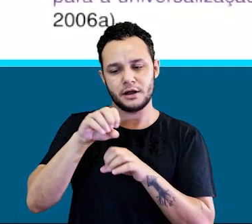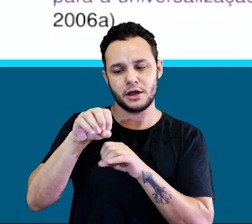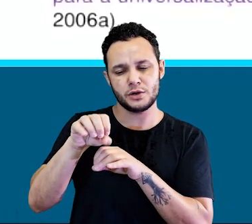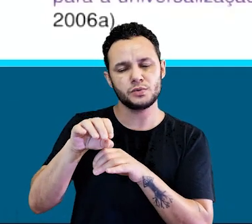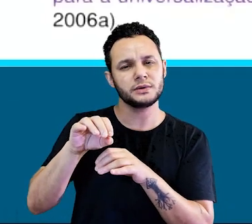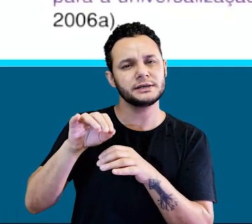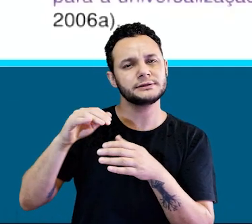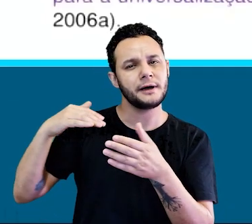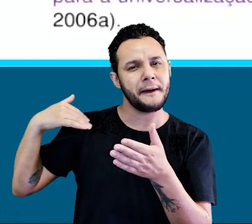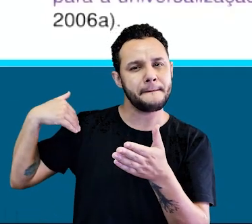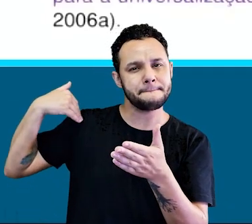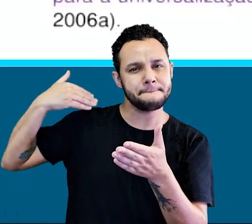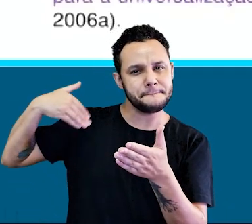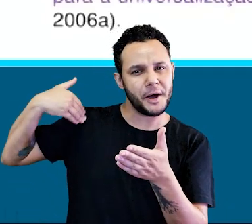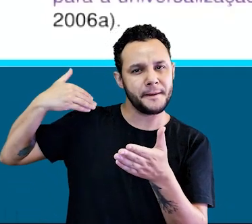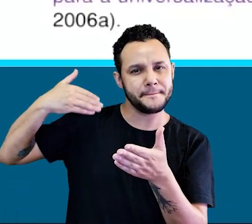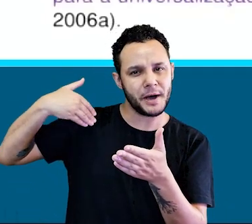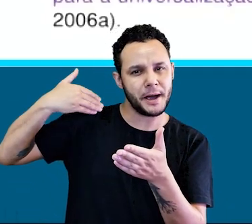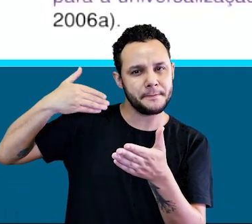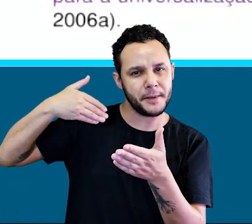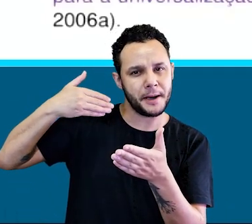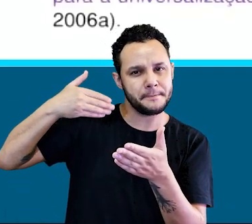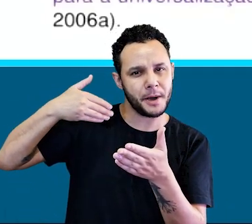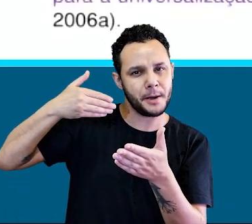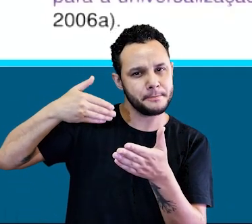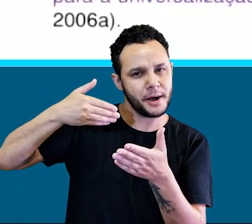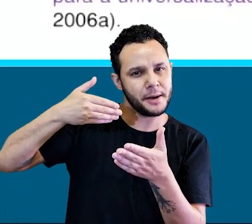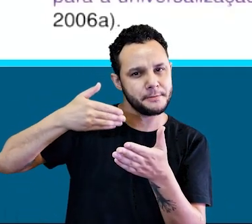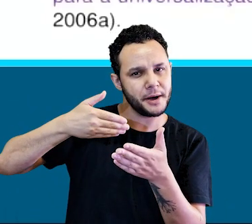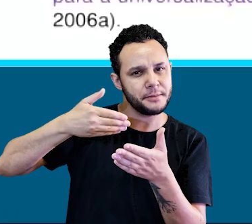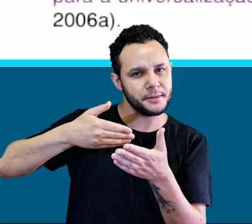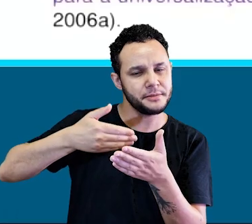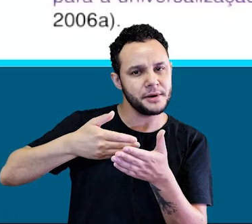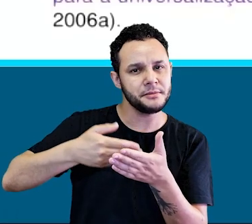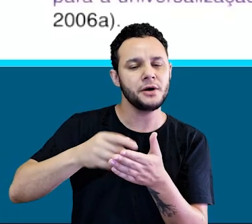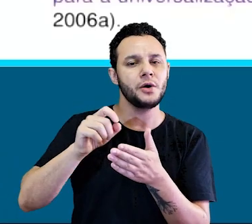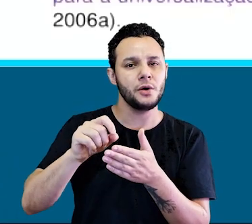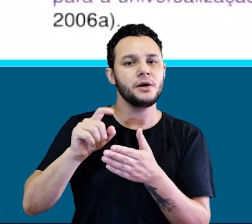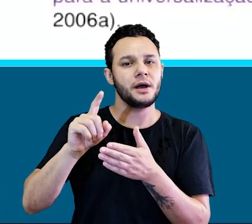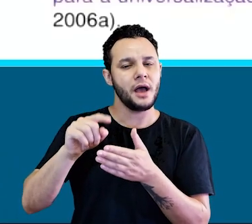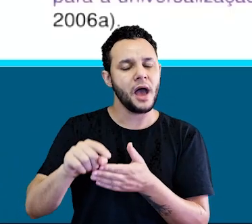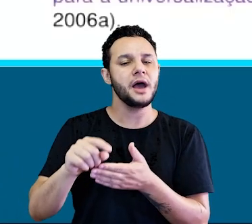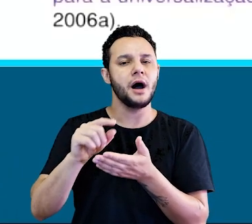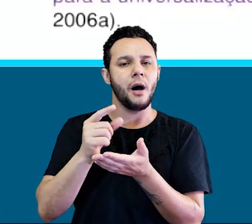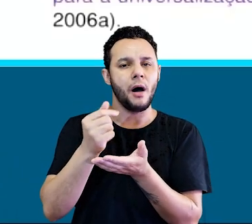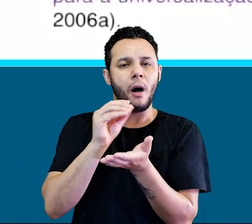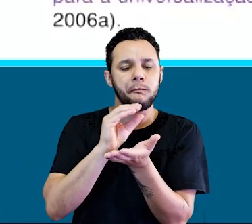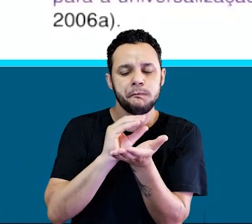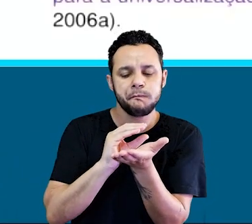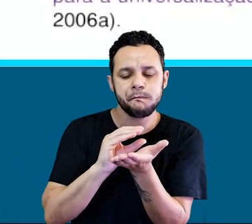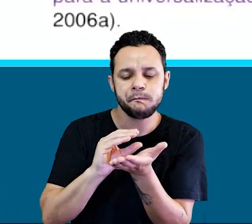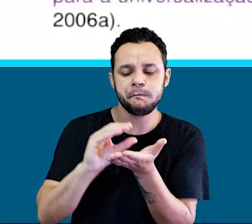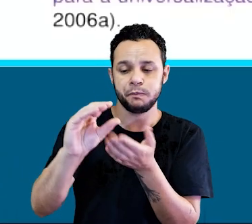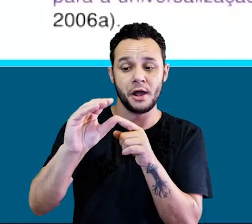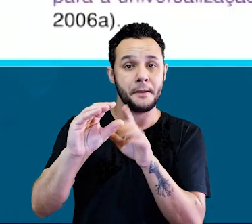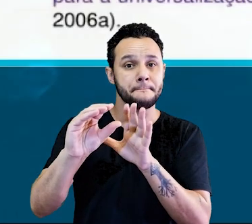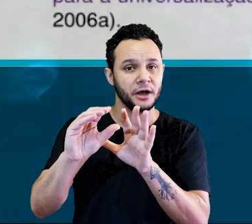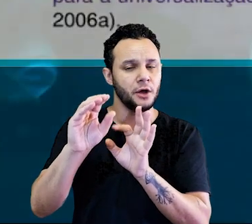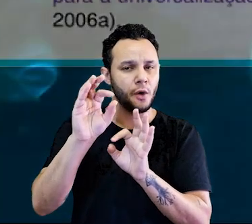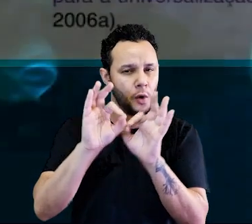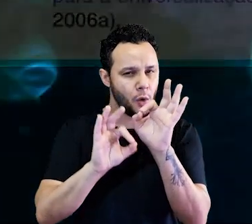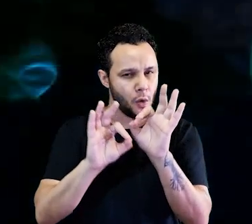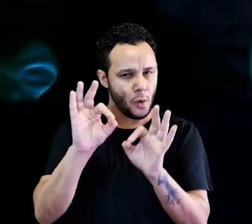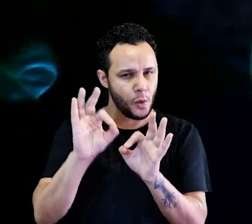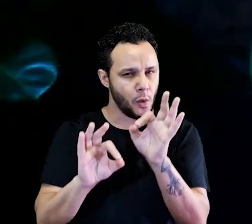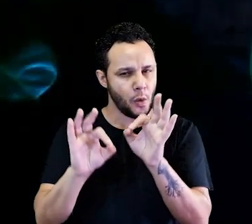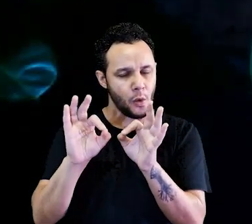o salário educação ele foi, ao longo do tempo, né, se tornando, né, uma forma mais robusta, digamos, né,